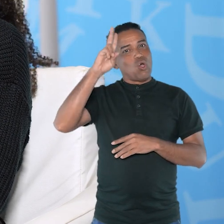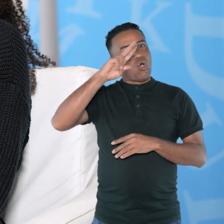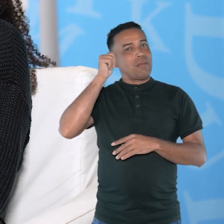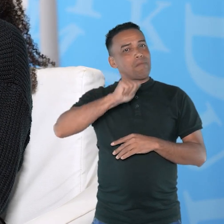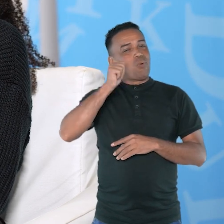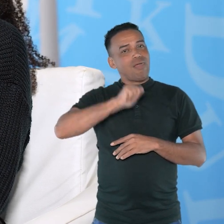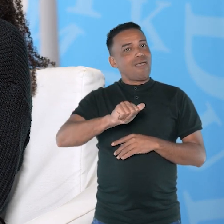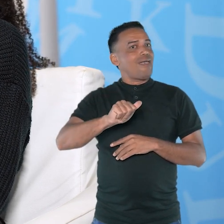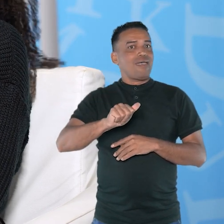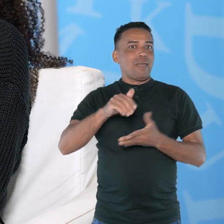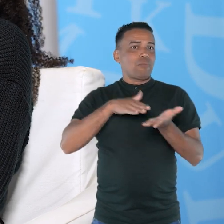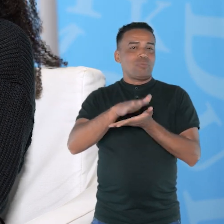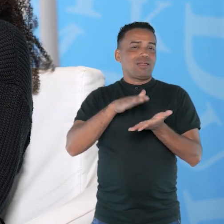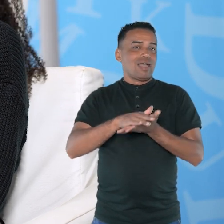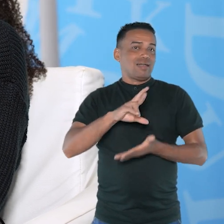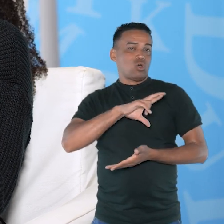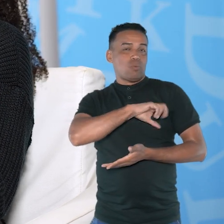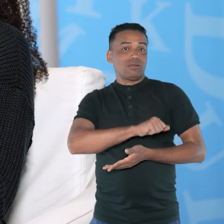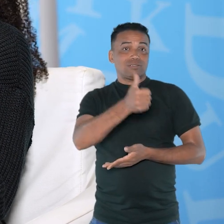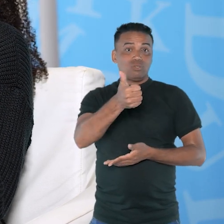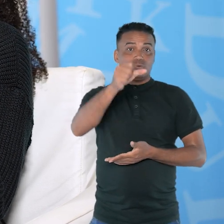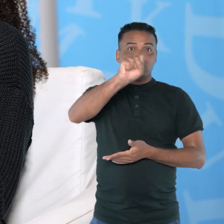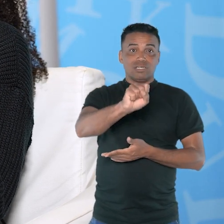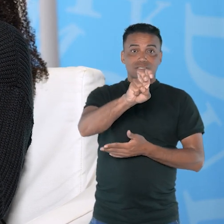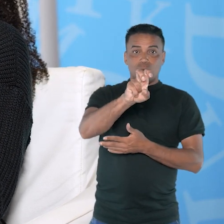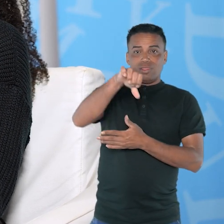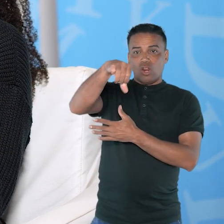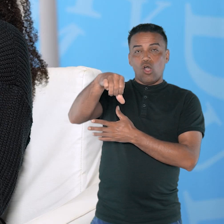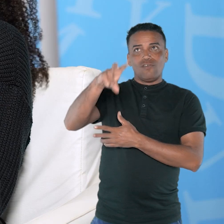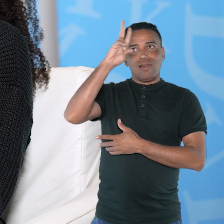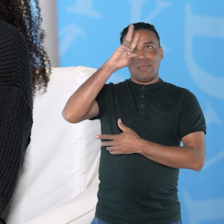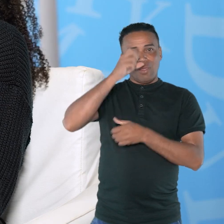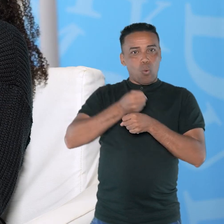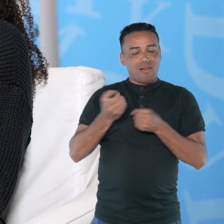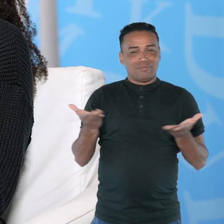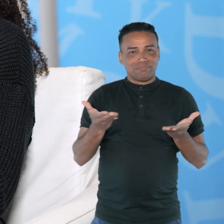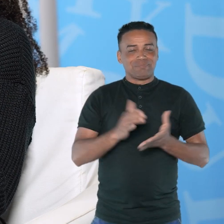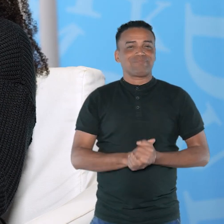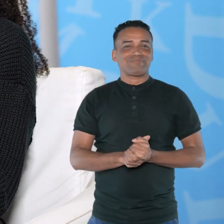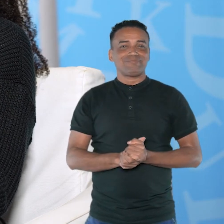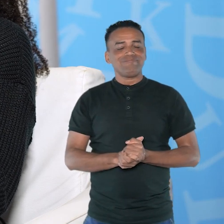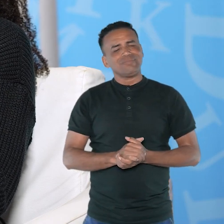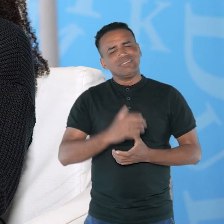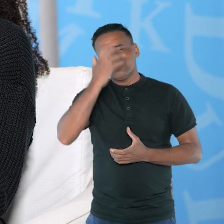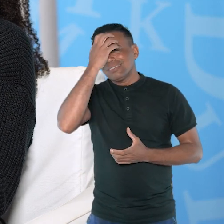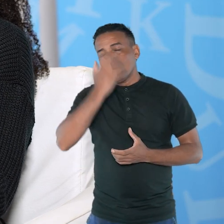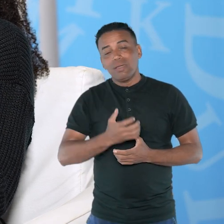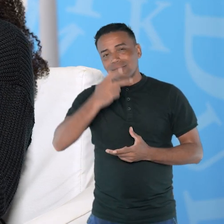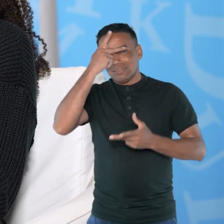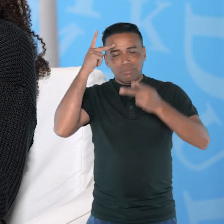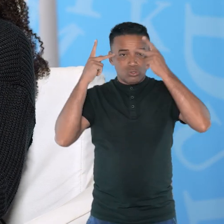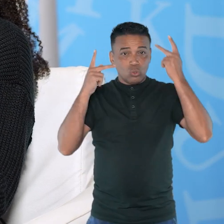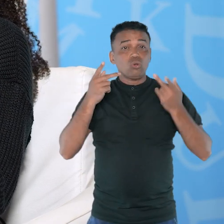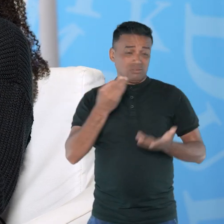ela ser a primeira mulher a ter publicado um romance em 1859. Lembrei agora o ano. Então, realmente, essas pessoas